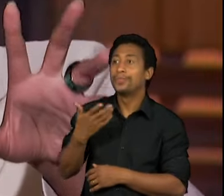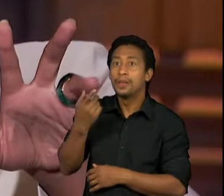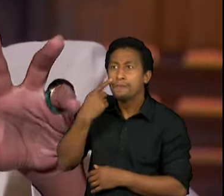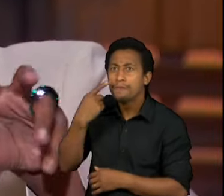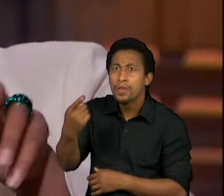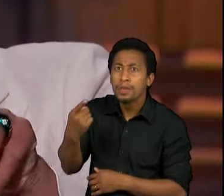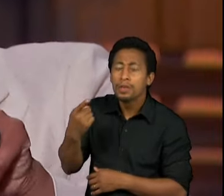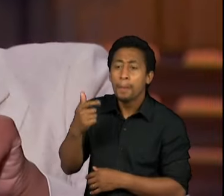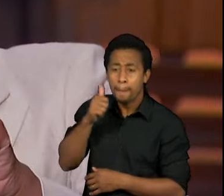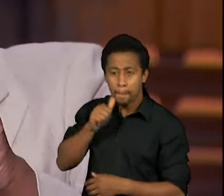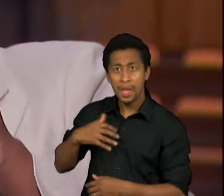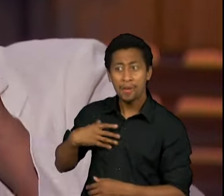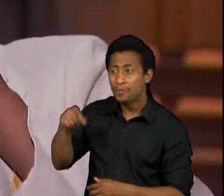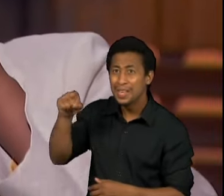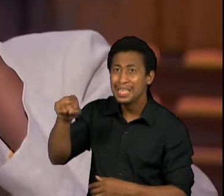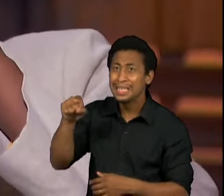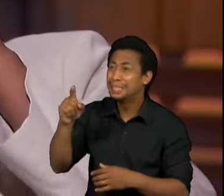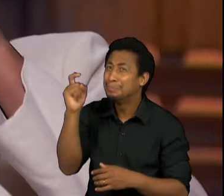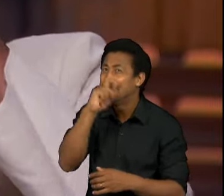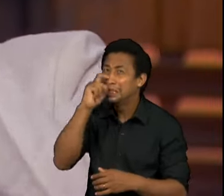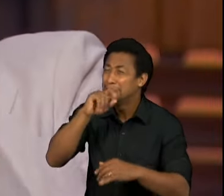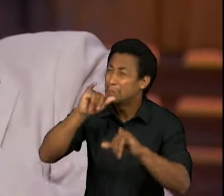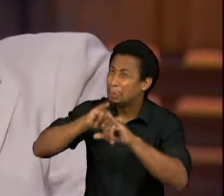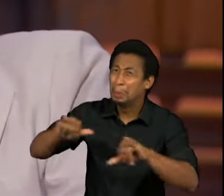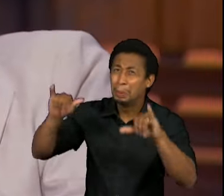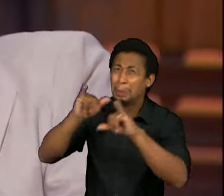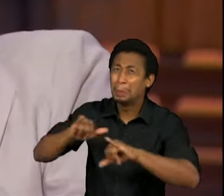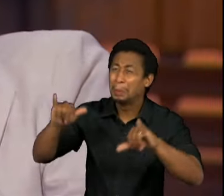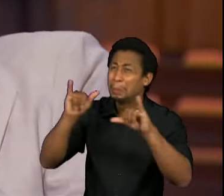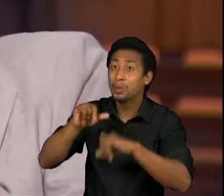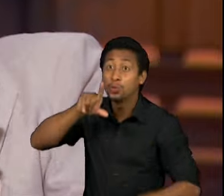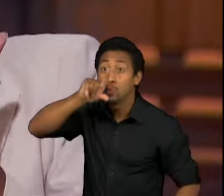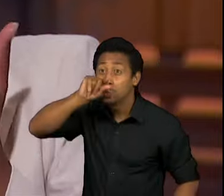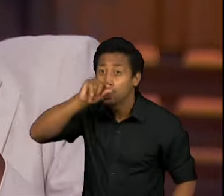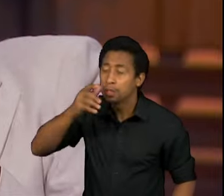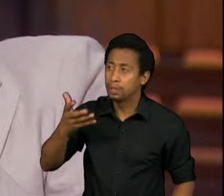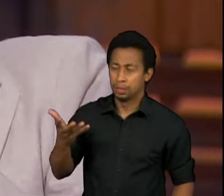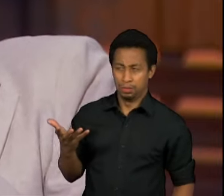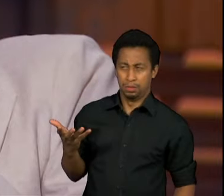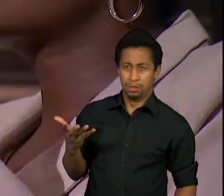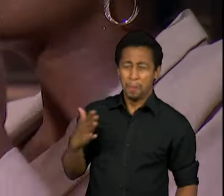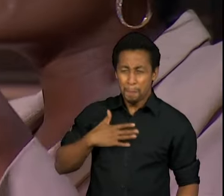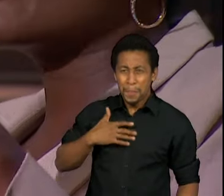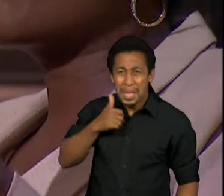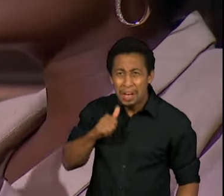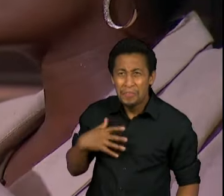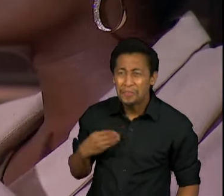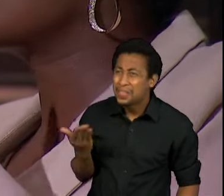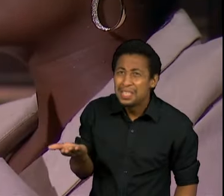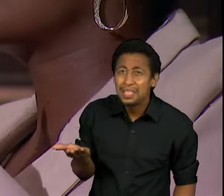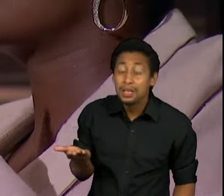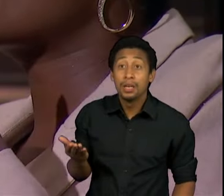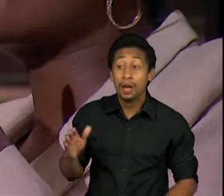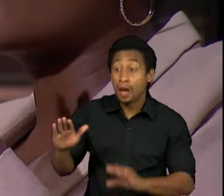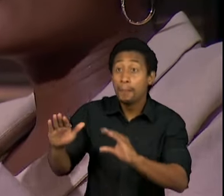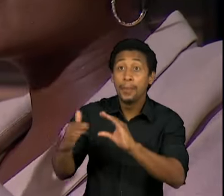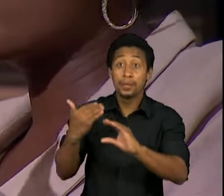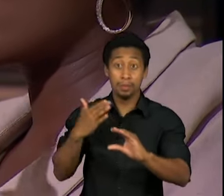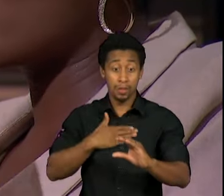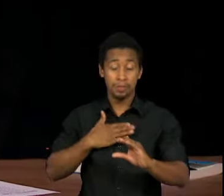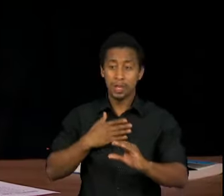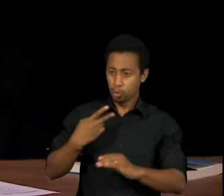mentiras que as pessoas inventaram isso respingou na minha filha ela recebeu a mensagem a sua mãe uma vergonha o seu a